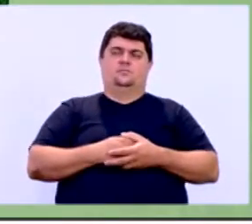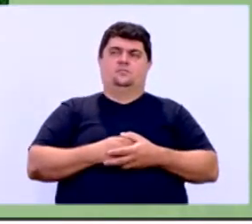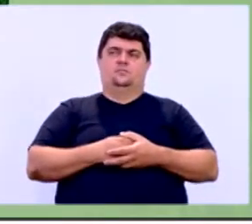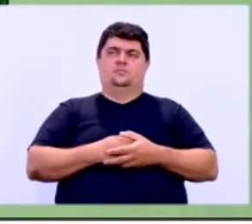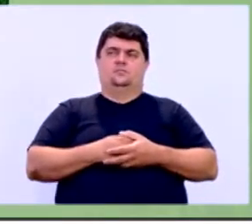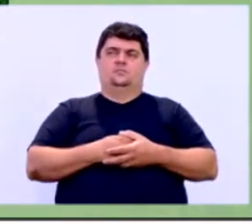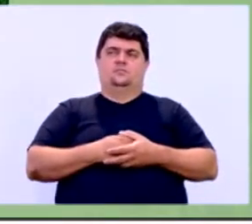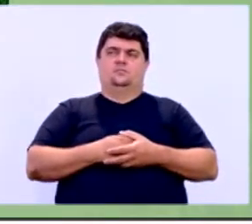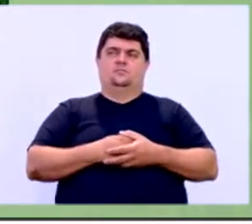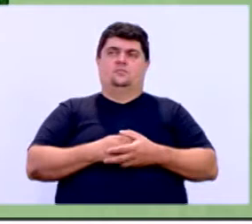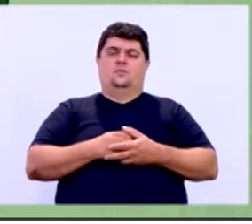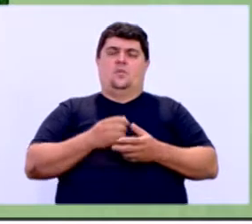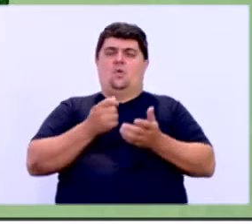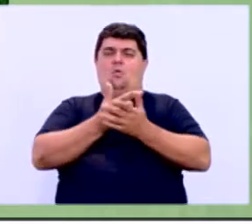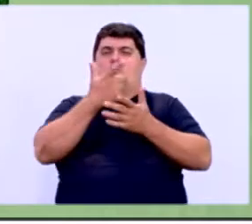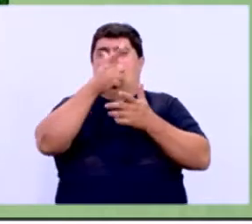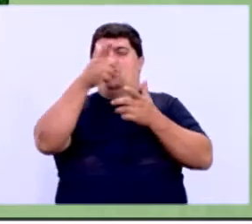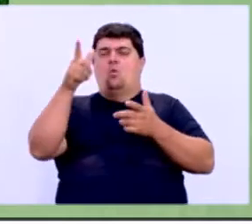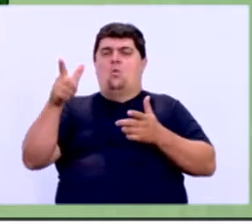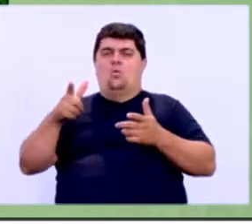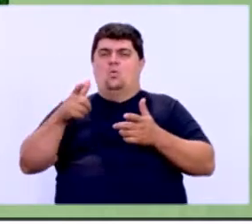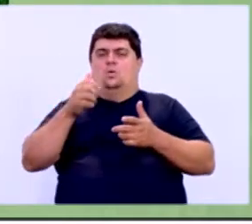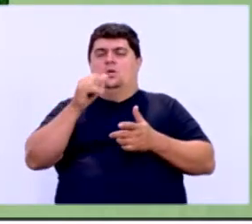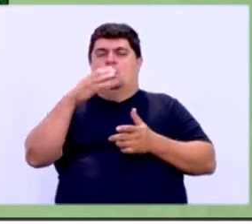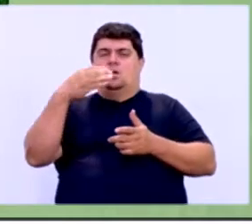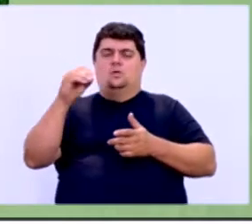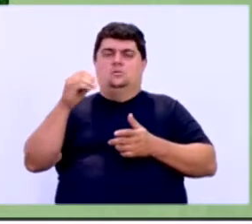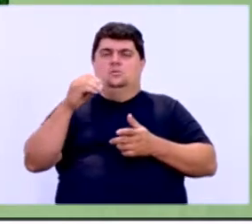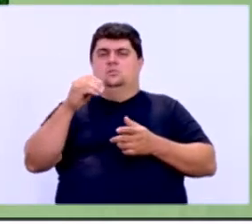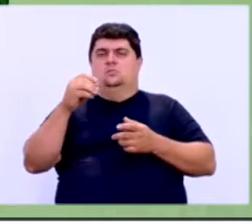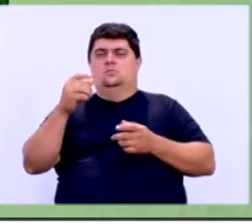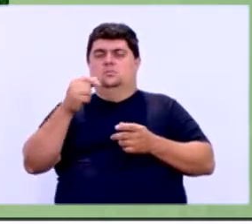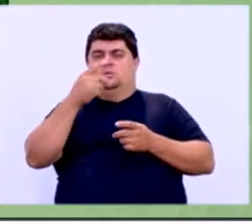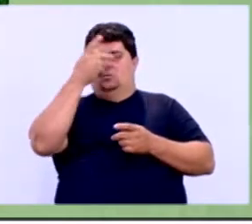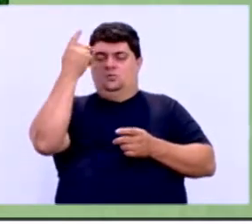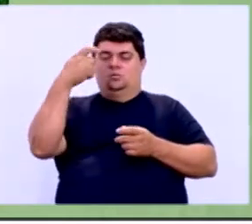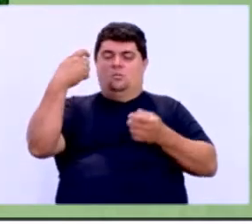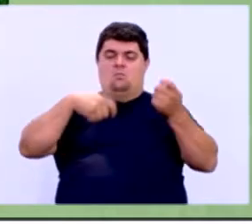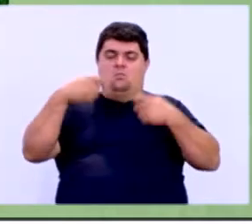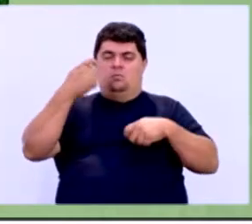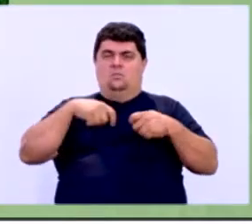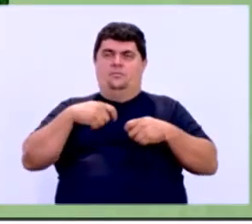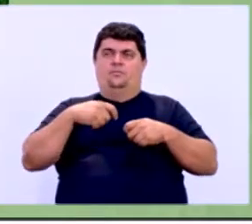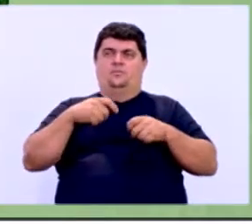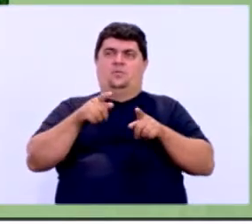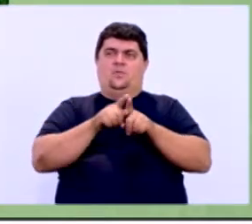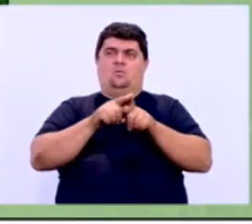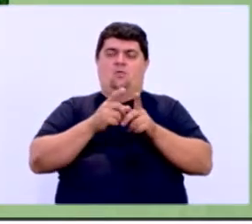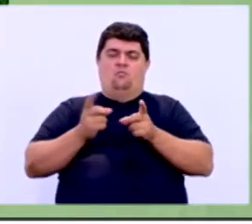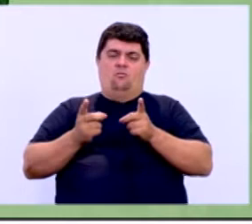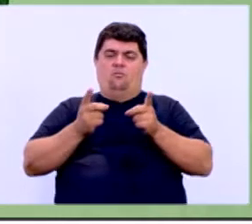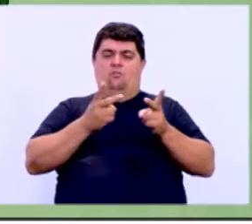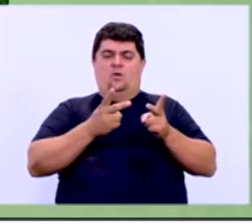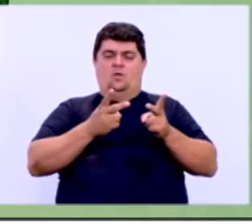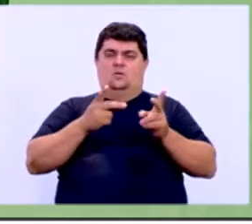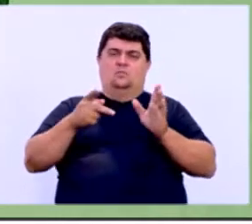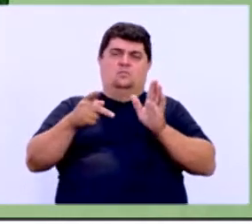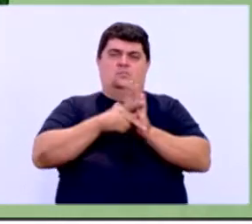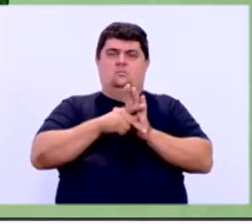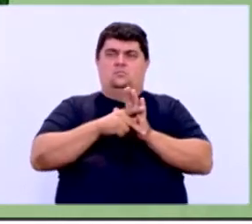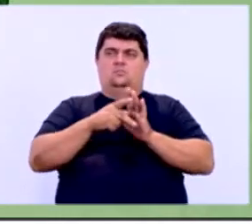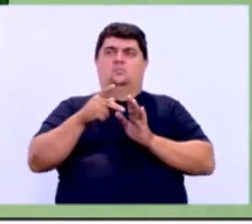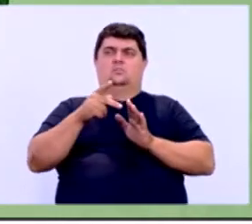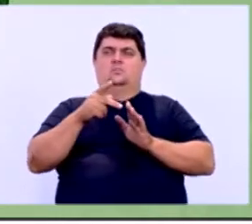né, de compra de ações do mercado, né, injetando dinheiro dentro da empresa. Venda de ativos, né? Venda